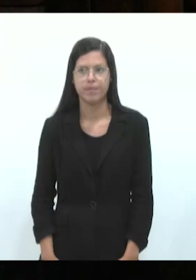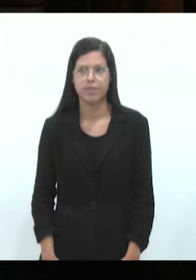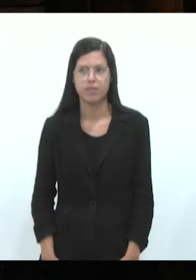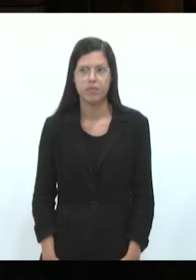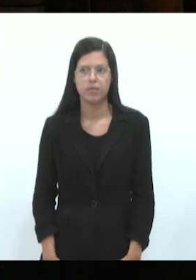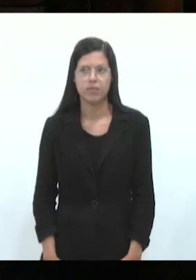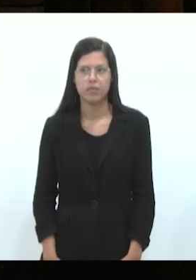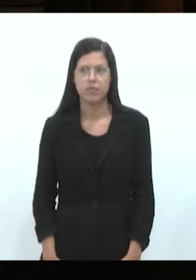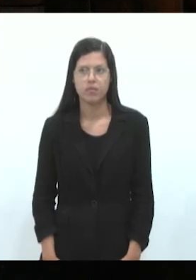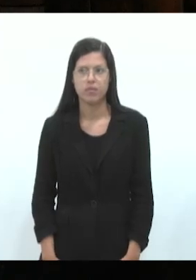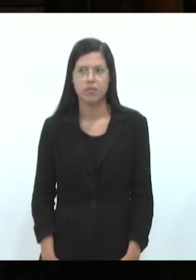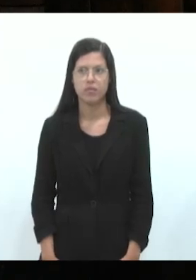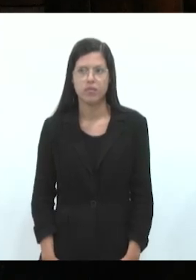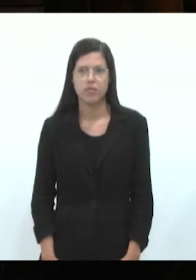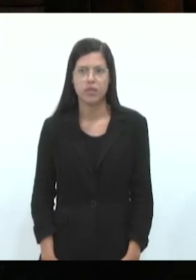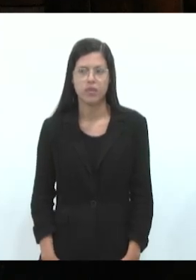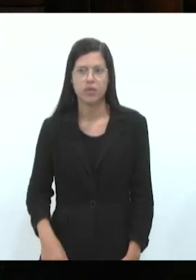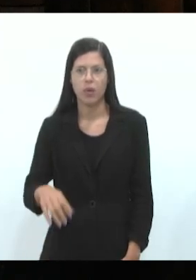E